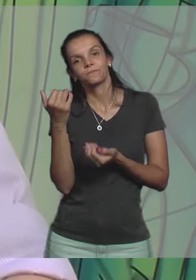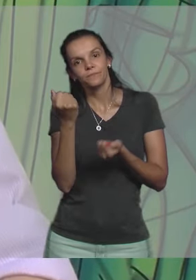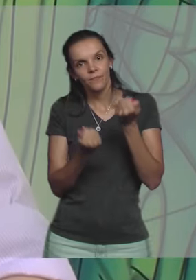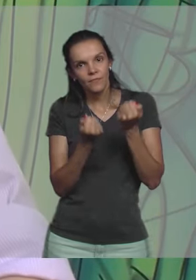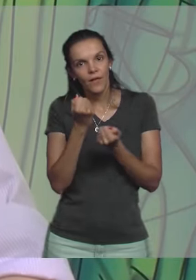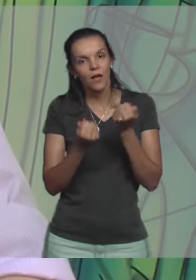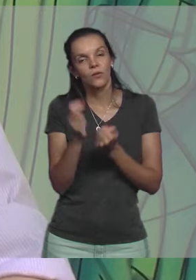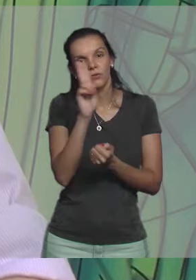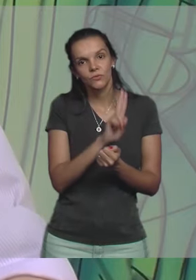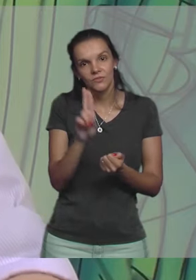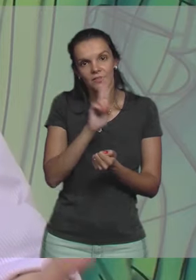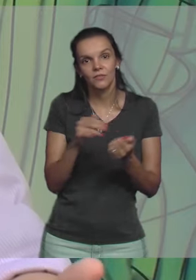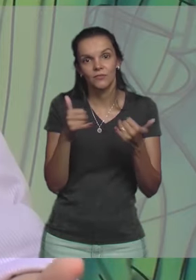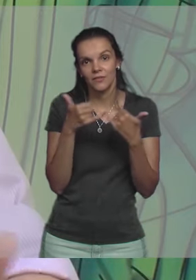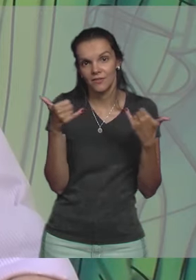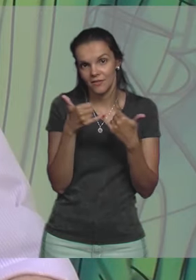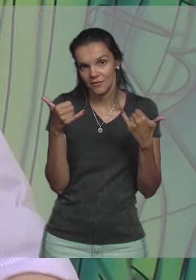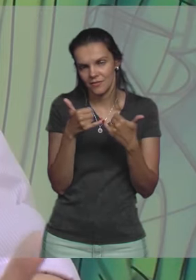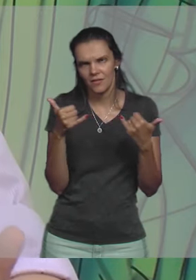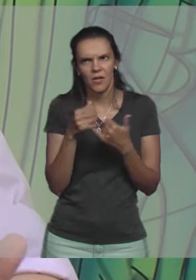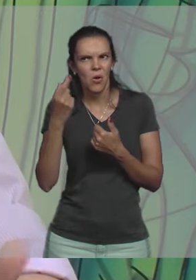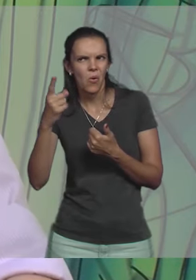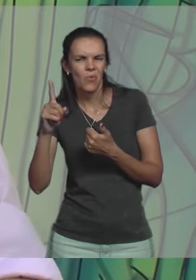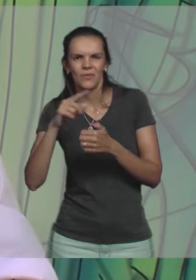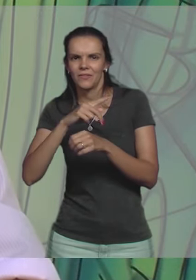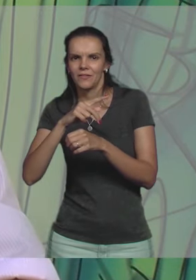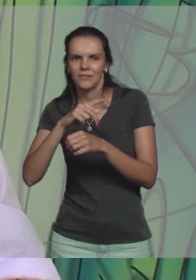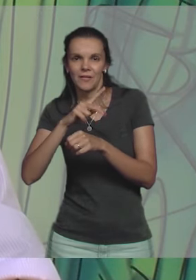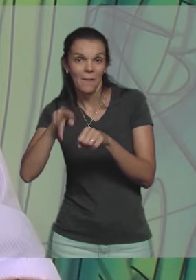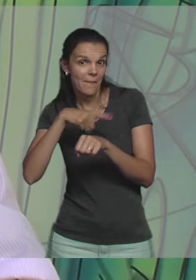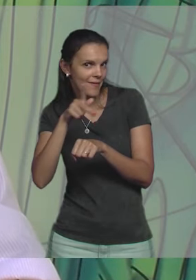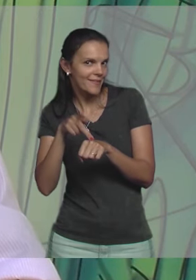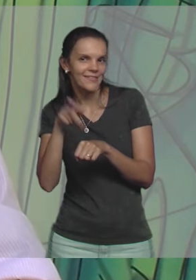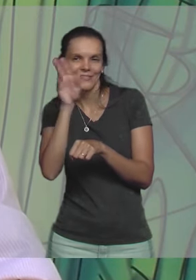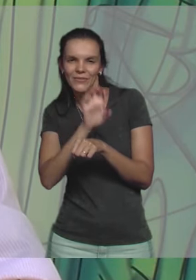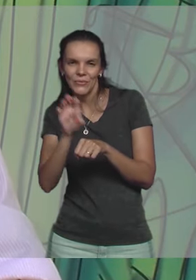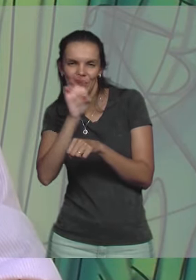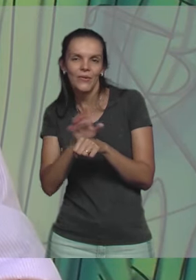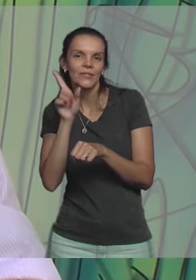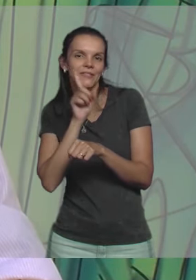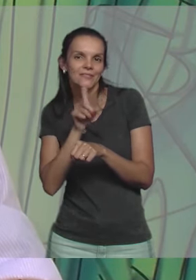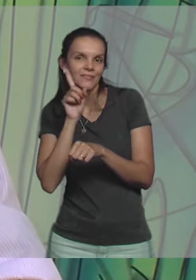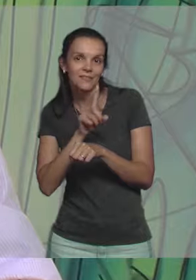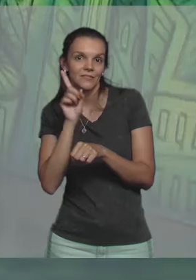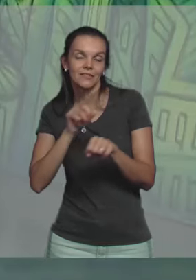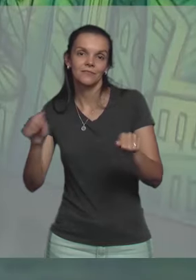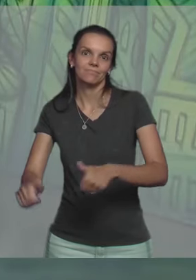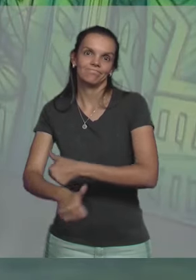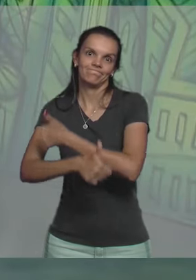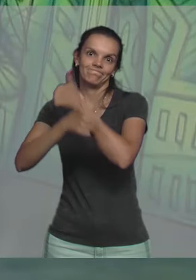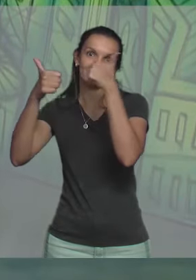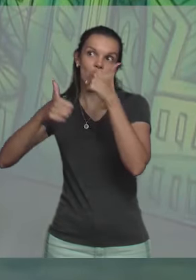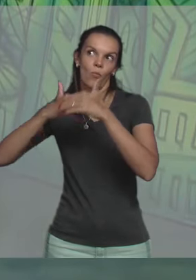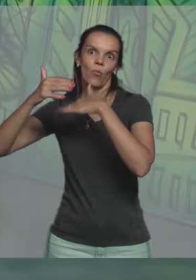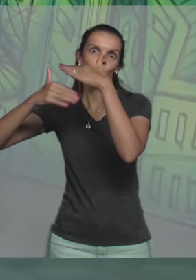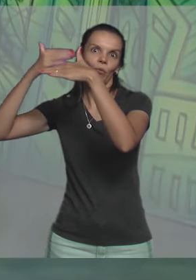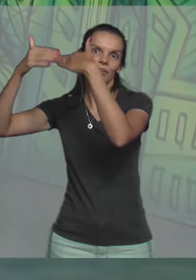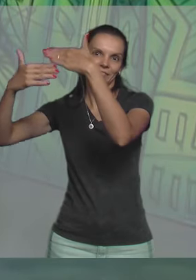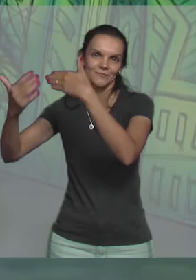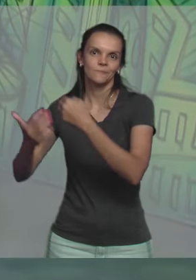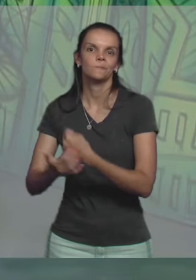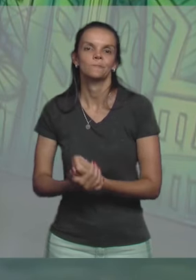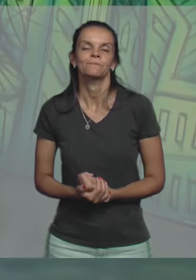uso de eletricidade, né? Em outros lugares, Estados Unidos, na Europa, já se tem muitos veículos já. Inclusive o país já determinou, né, o